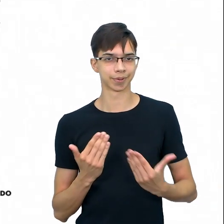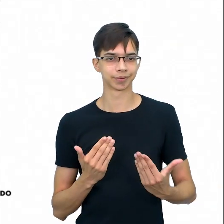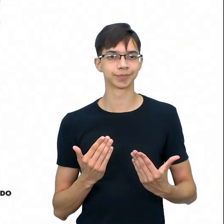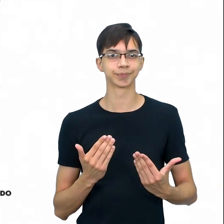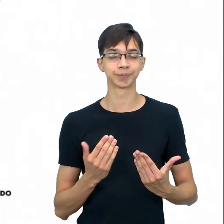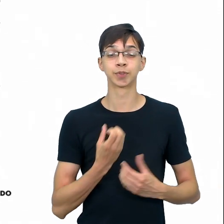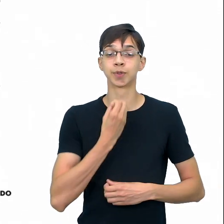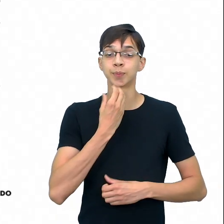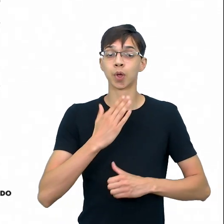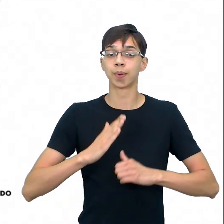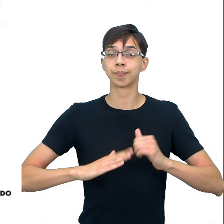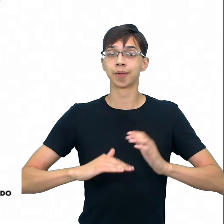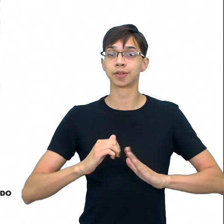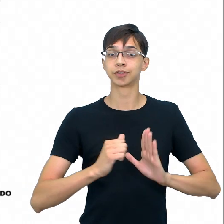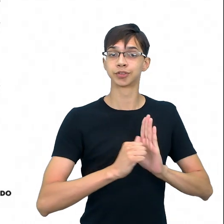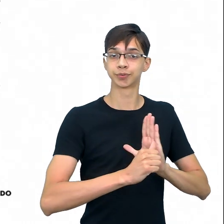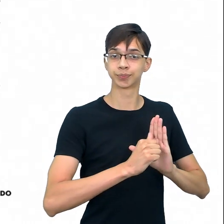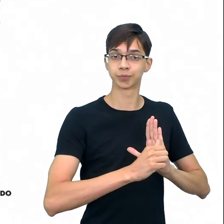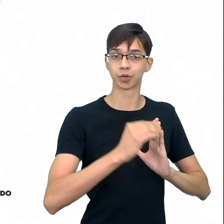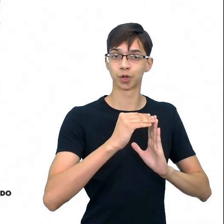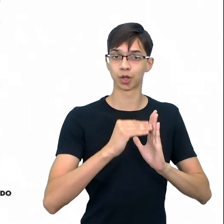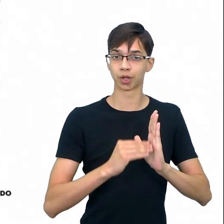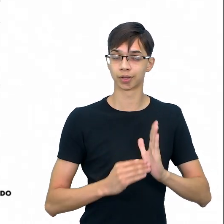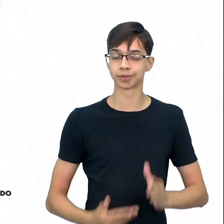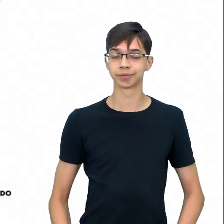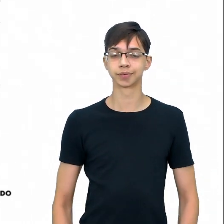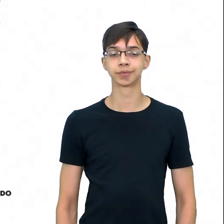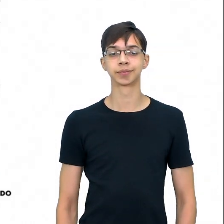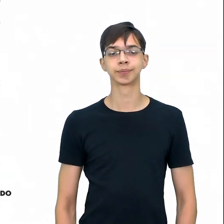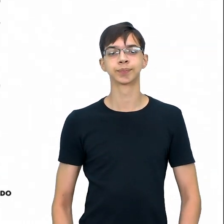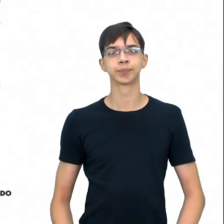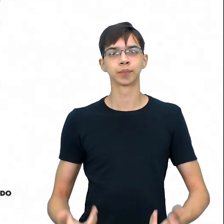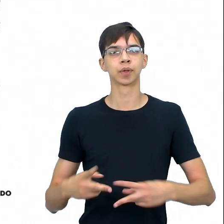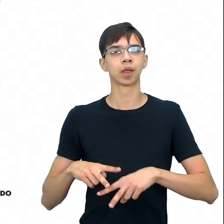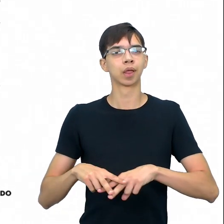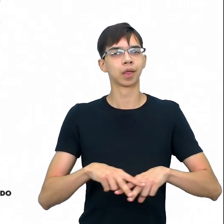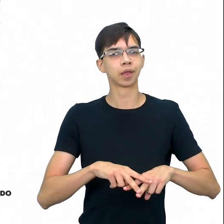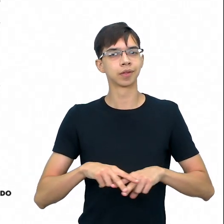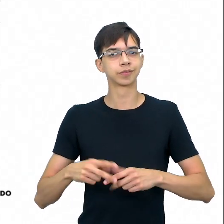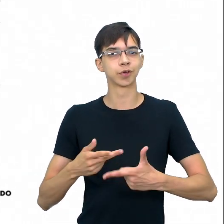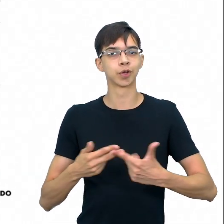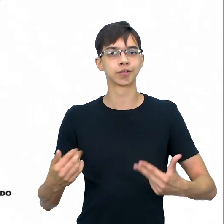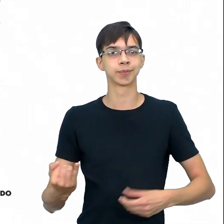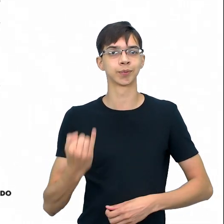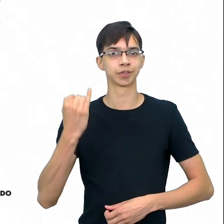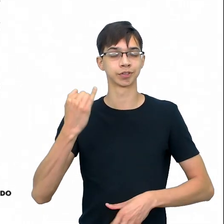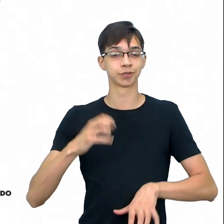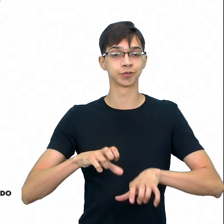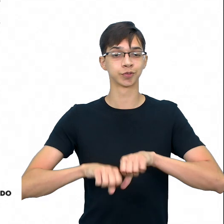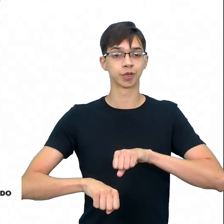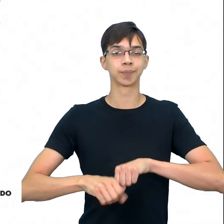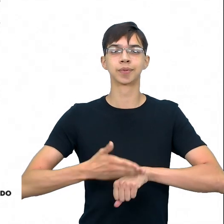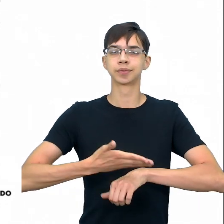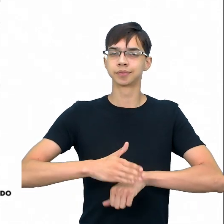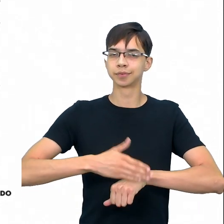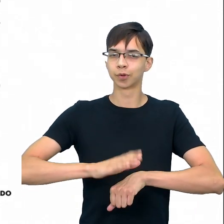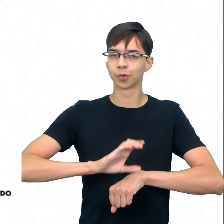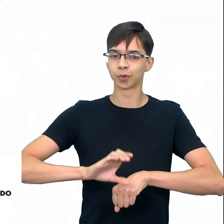Padlet. Sistematizando, então, a gente revisou um pouquinho alguns pontos importantes da nossa formação, falamos um pouquinho